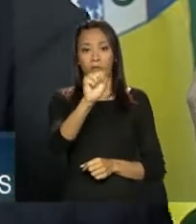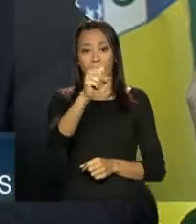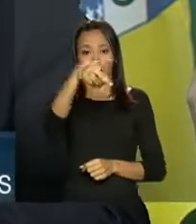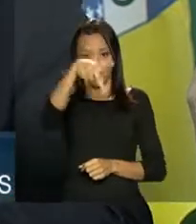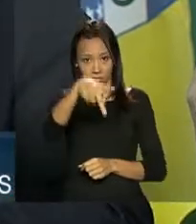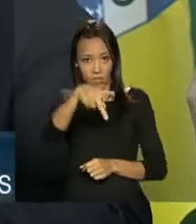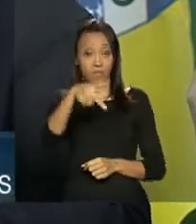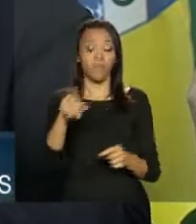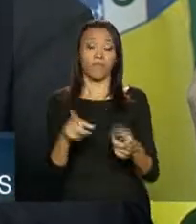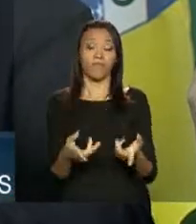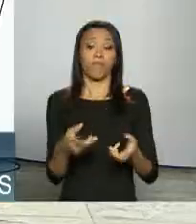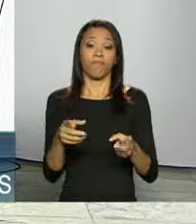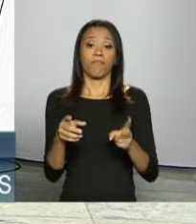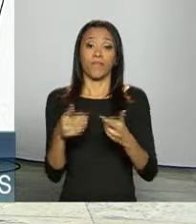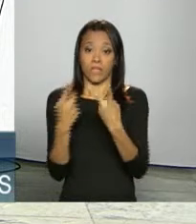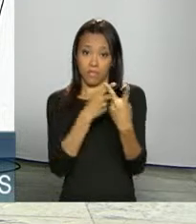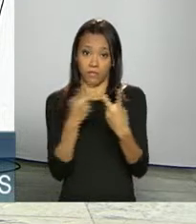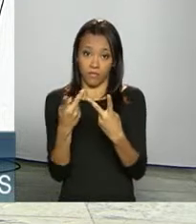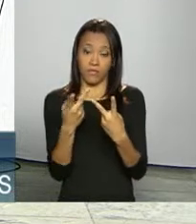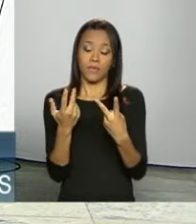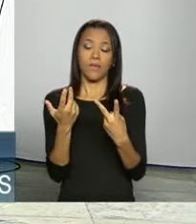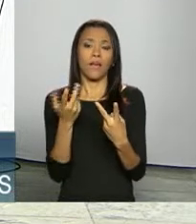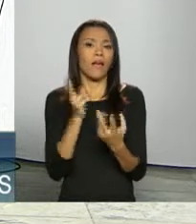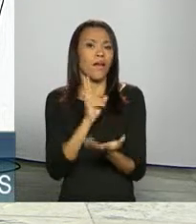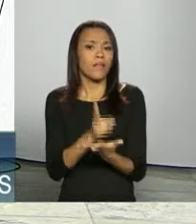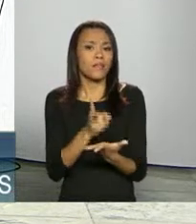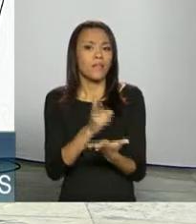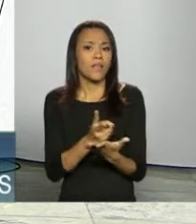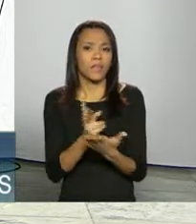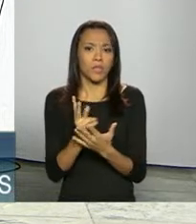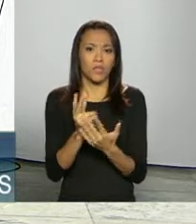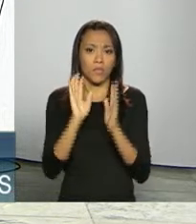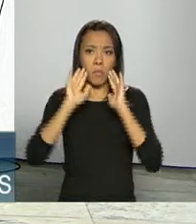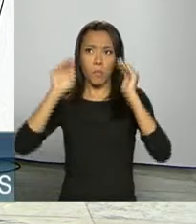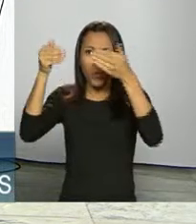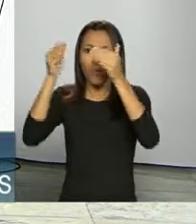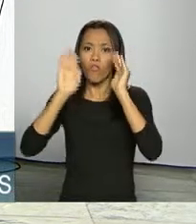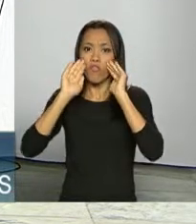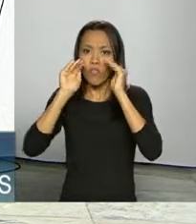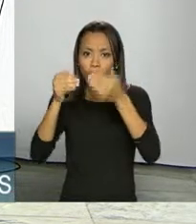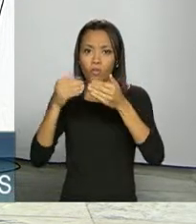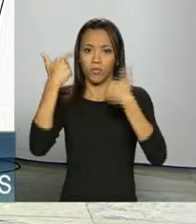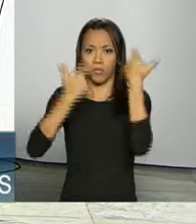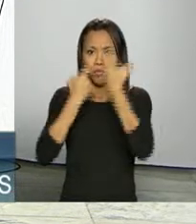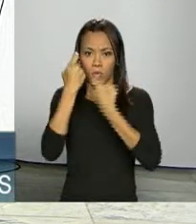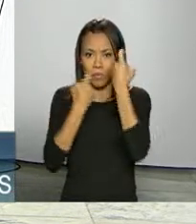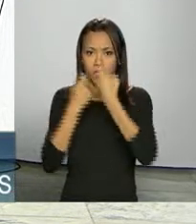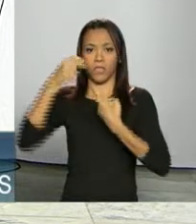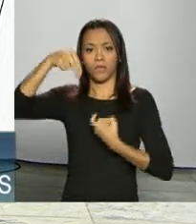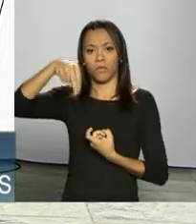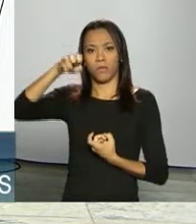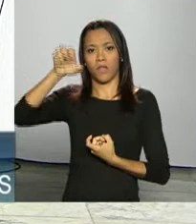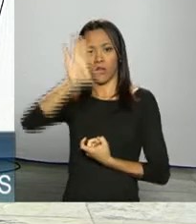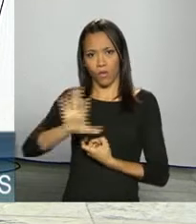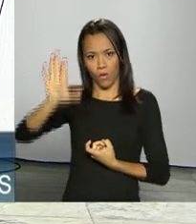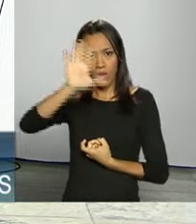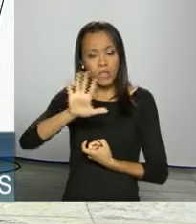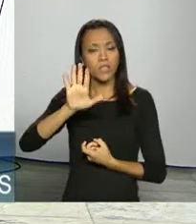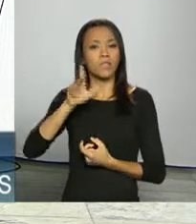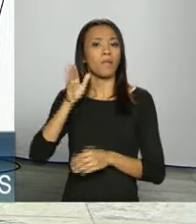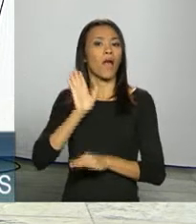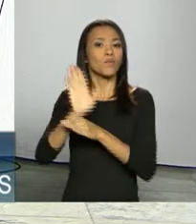da Defesa Civil é Elas têm se voltado na região Nordeste para soluções